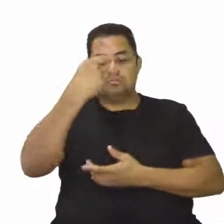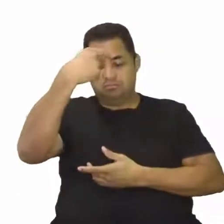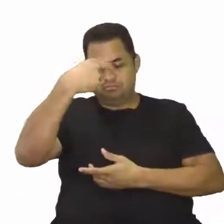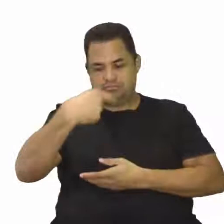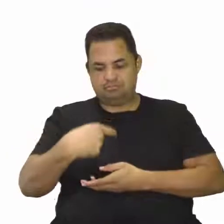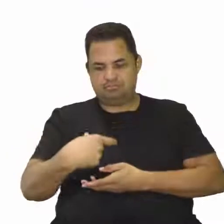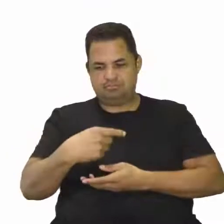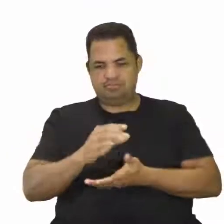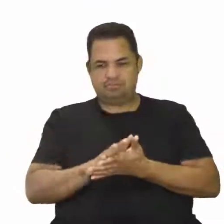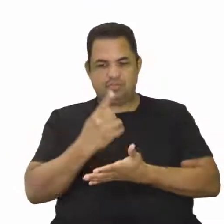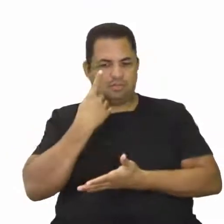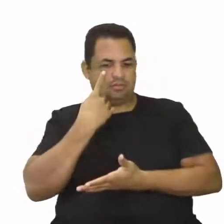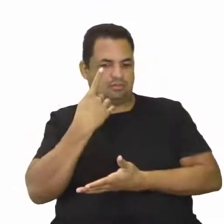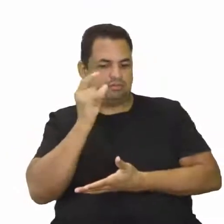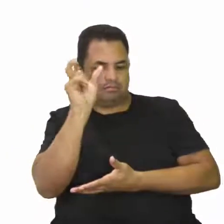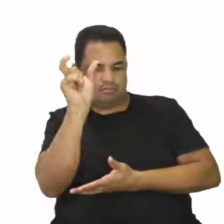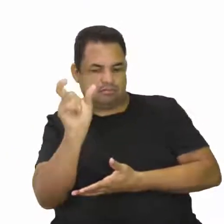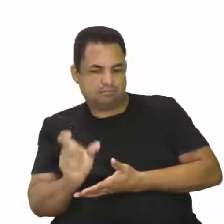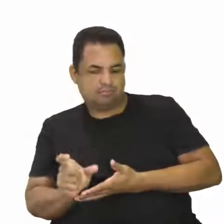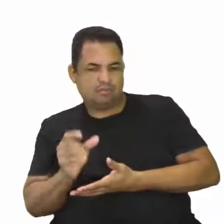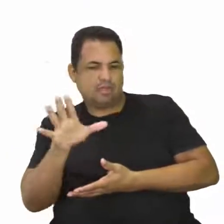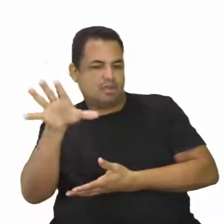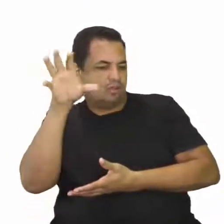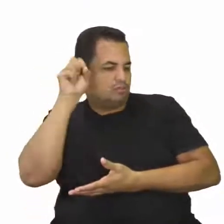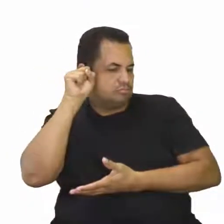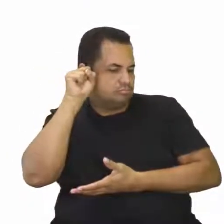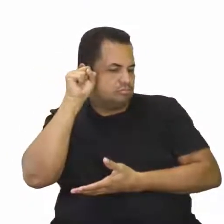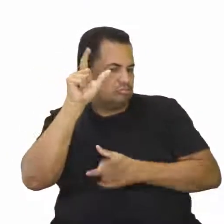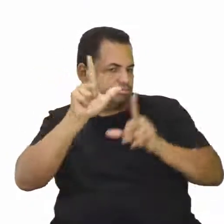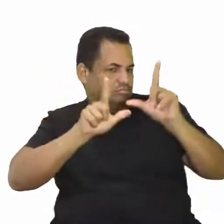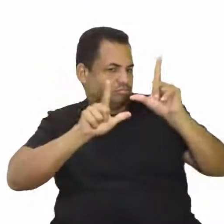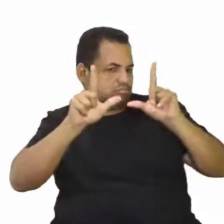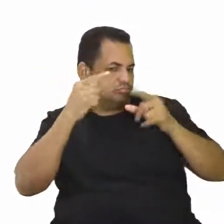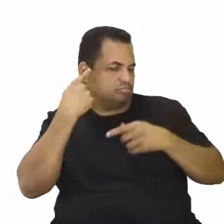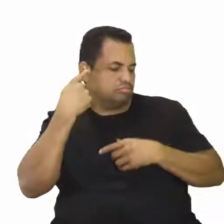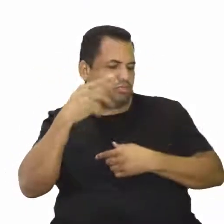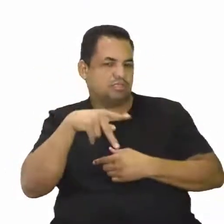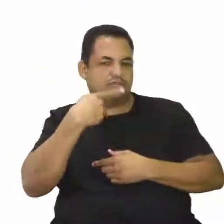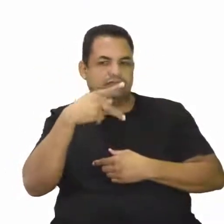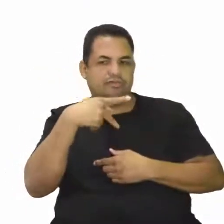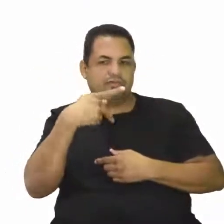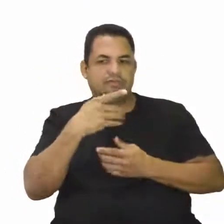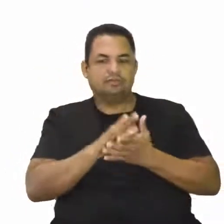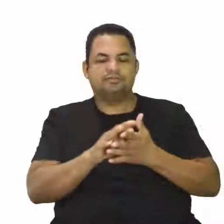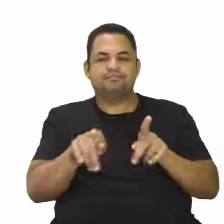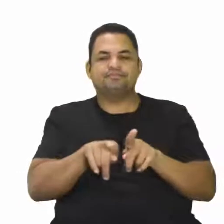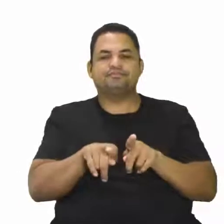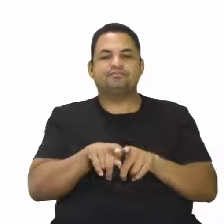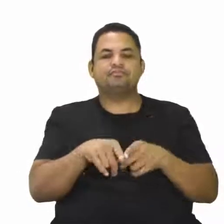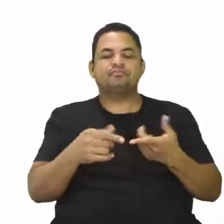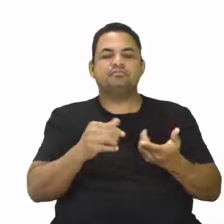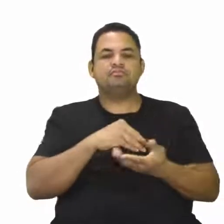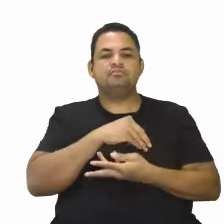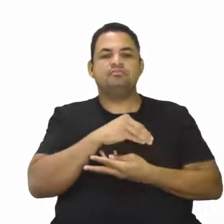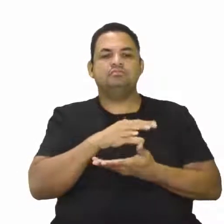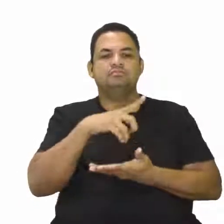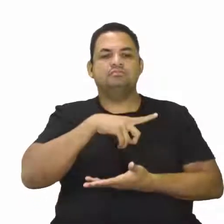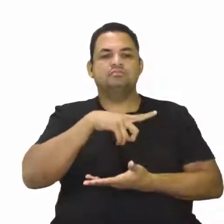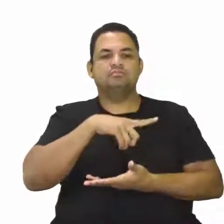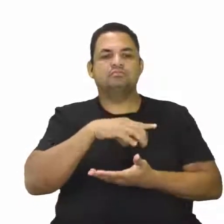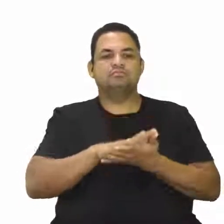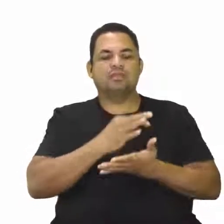interlocutor, aquele que assiste, aquele que ouve, aquele com quem se fala. E dentre eles nós temos